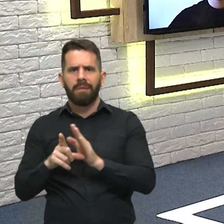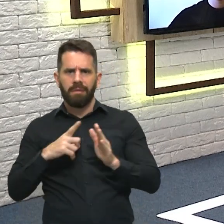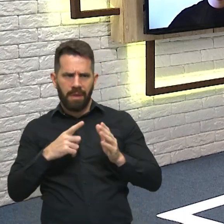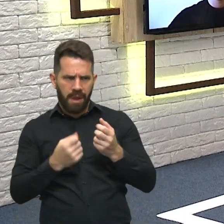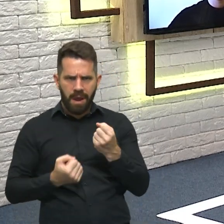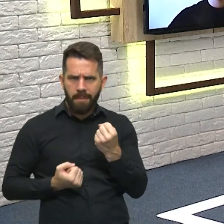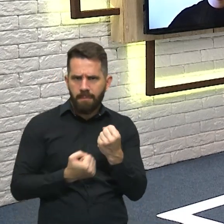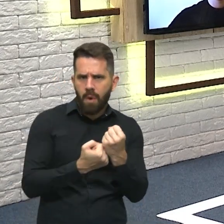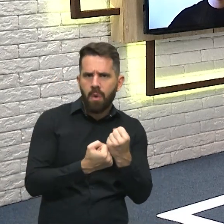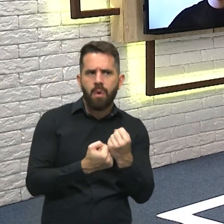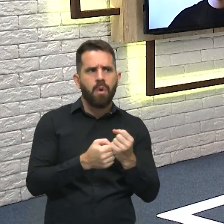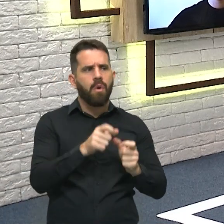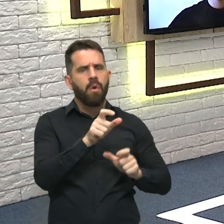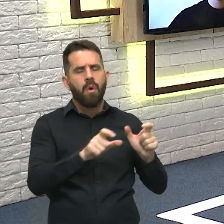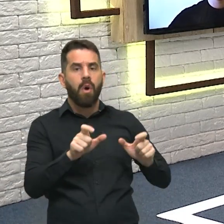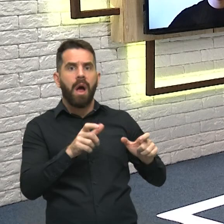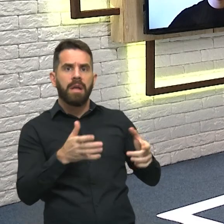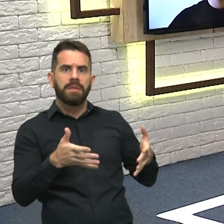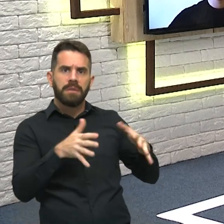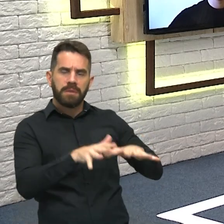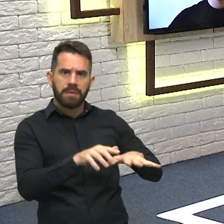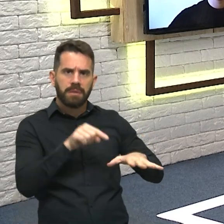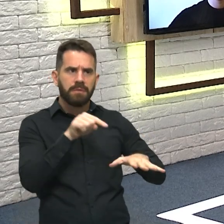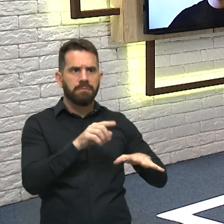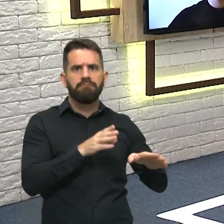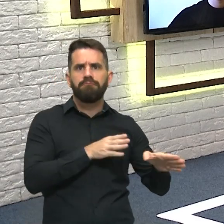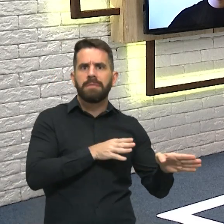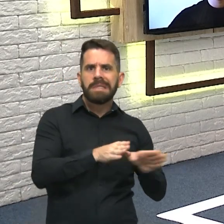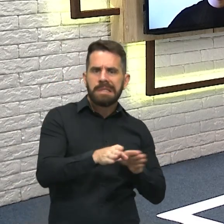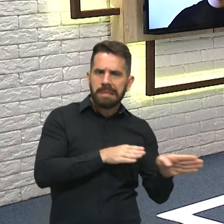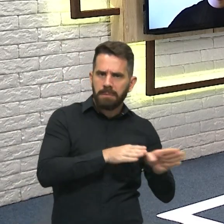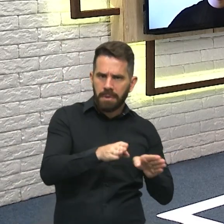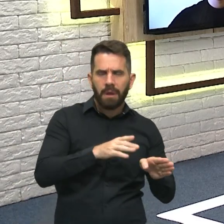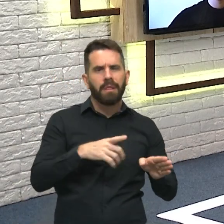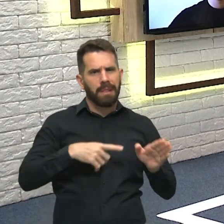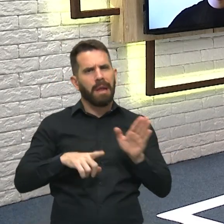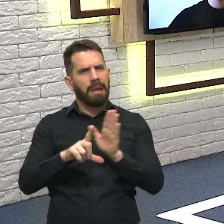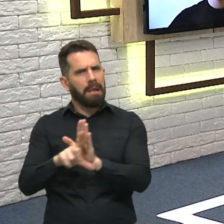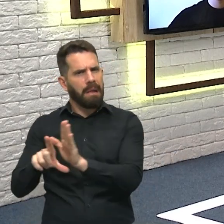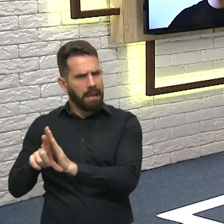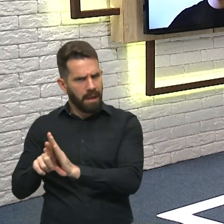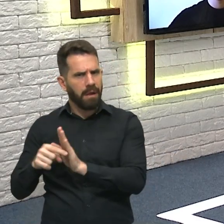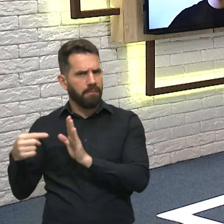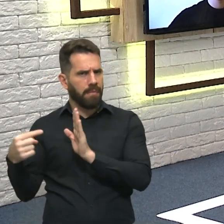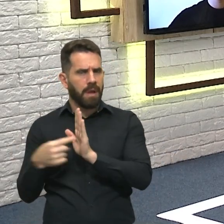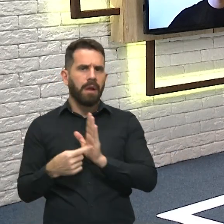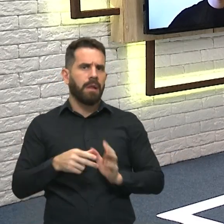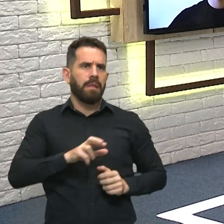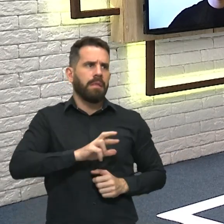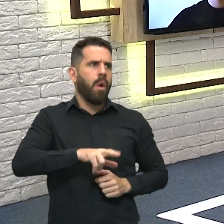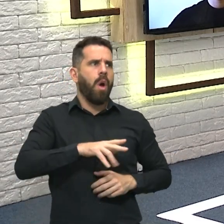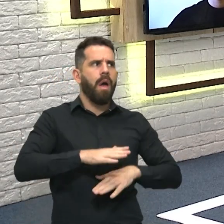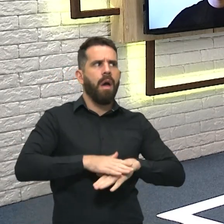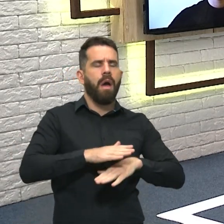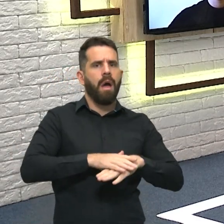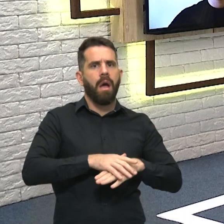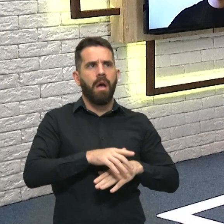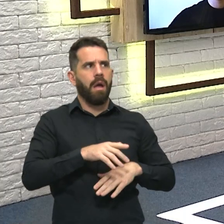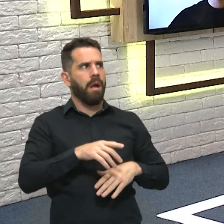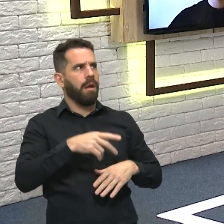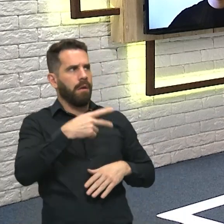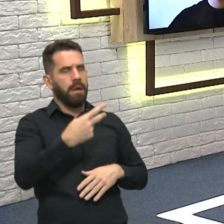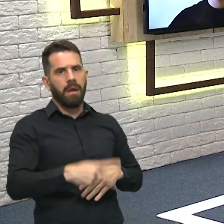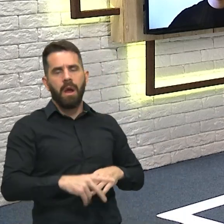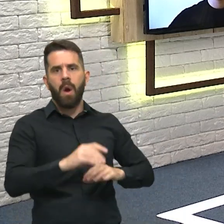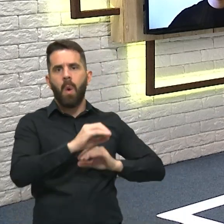Toda essa questão de acessibilidade é prevista por uma legislação. Então não é algo assim que a gente está